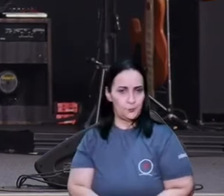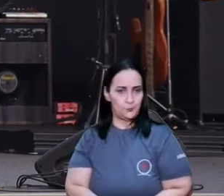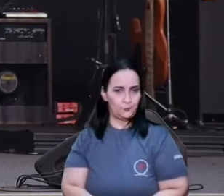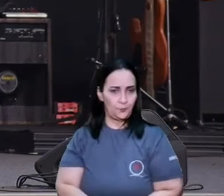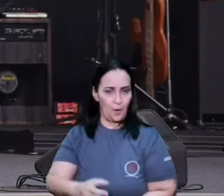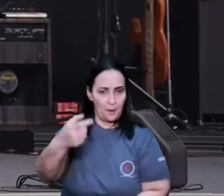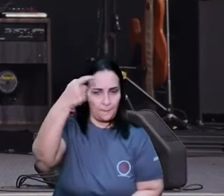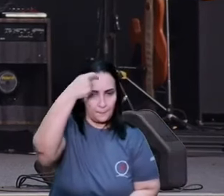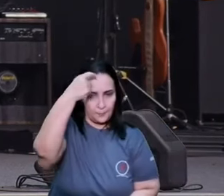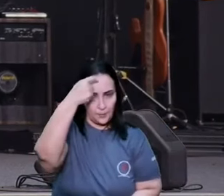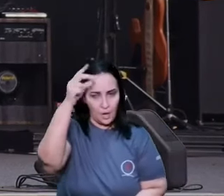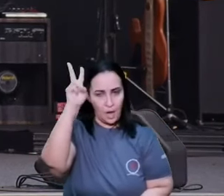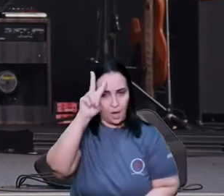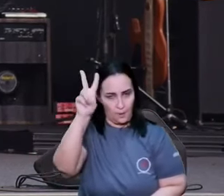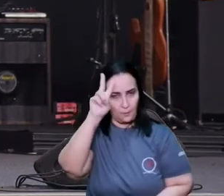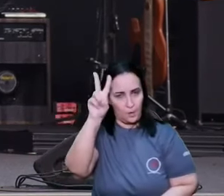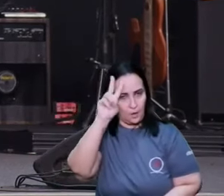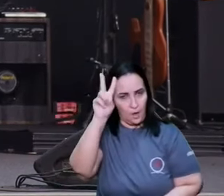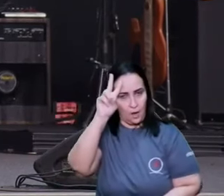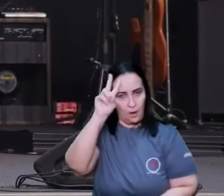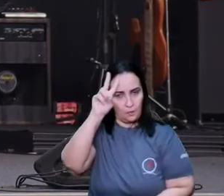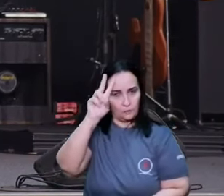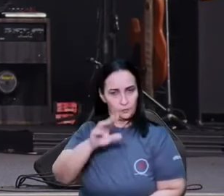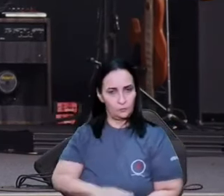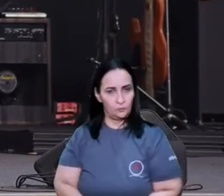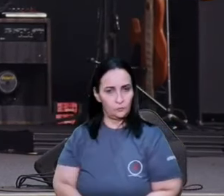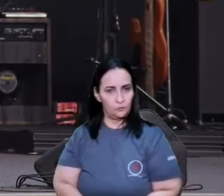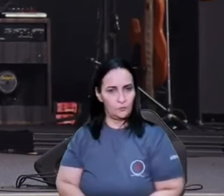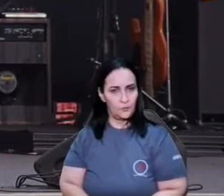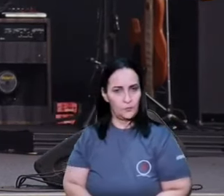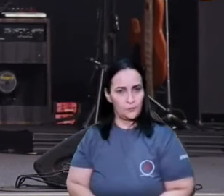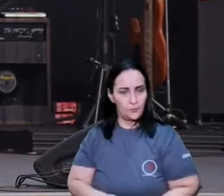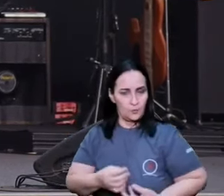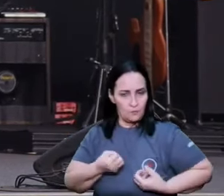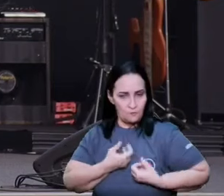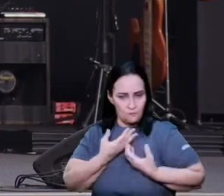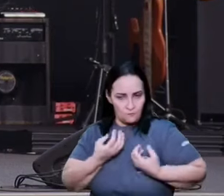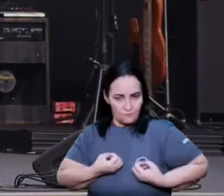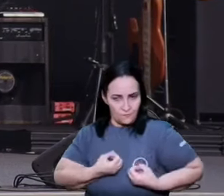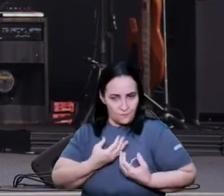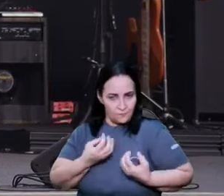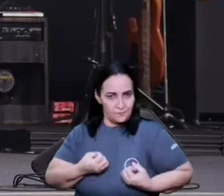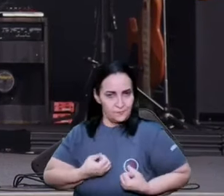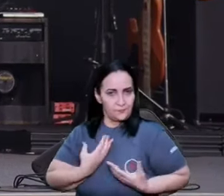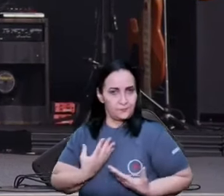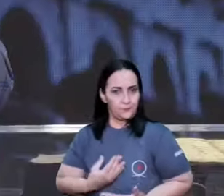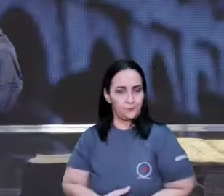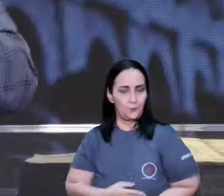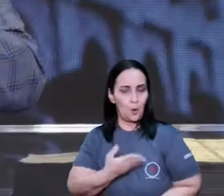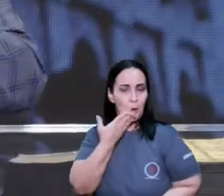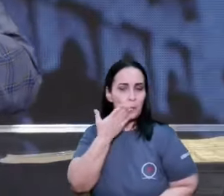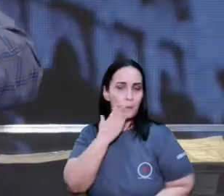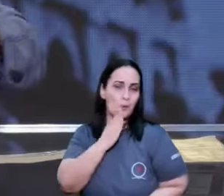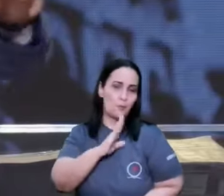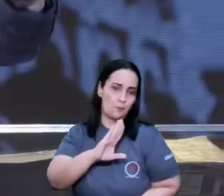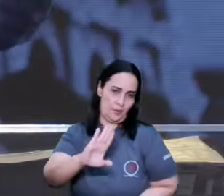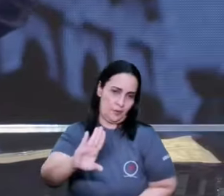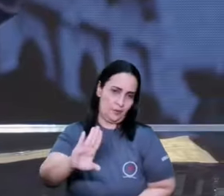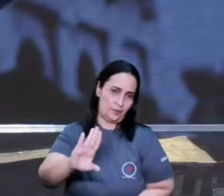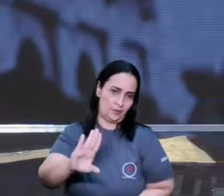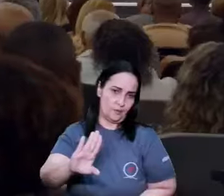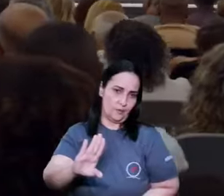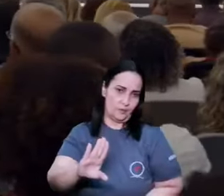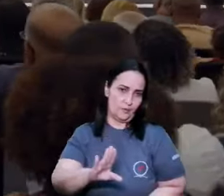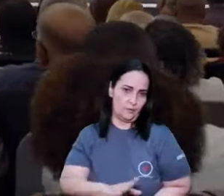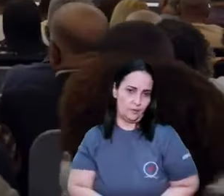memória dela e e germinando fertilizando com quê com a sua promessa